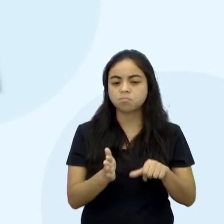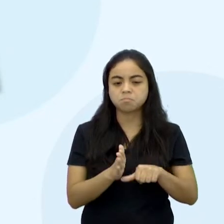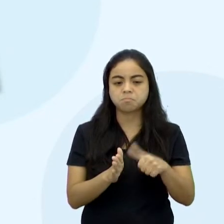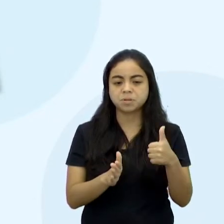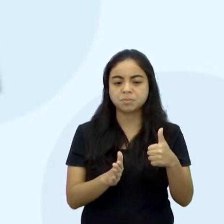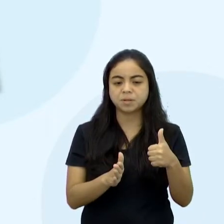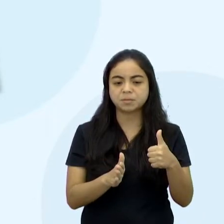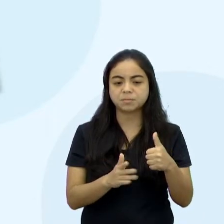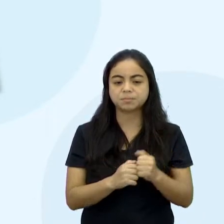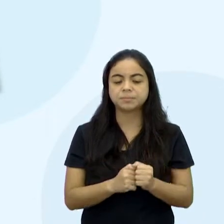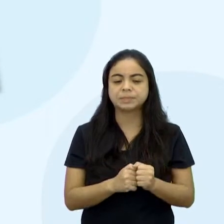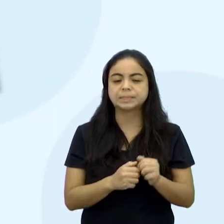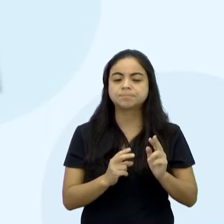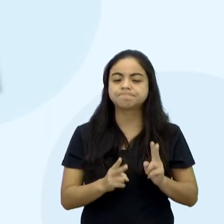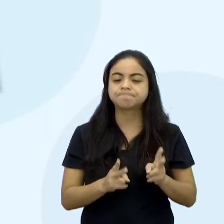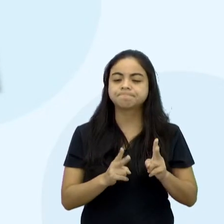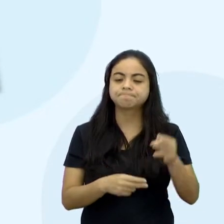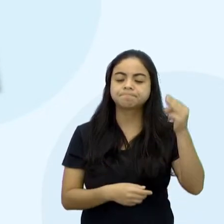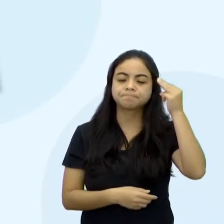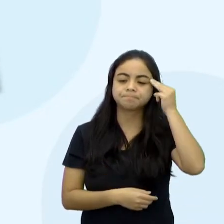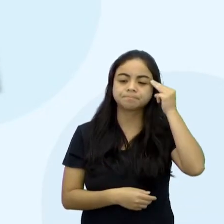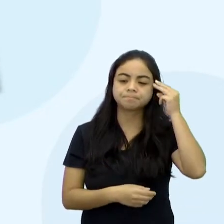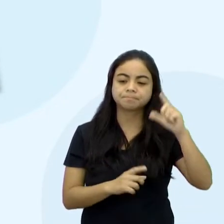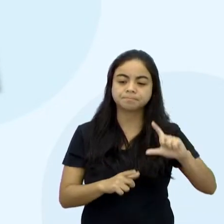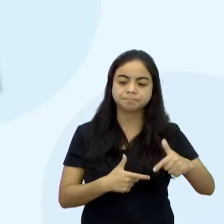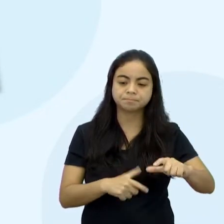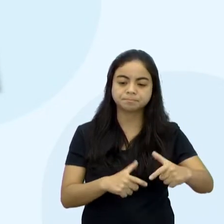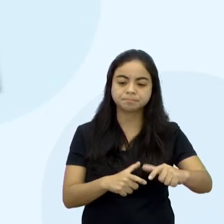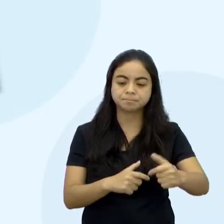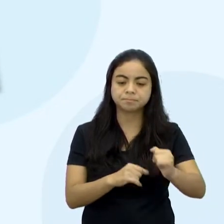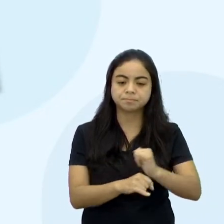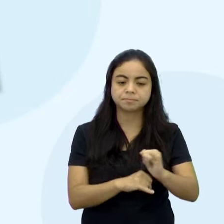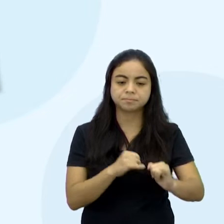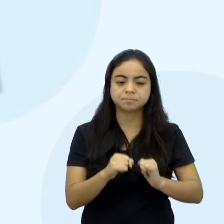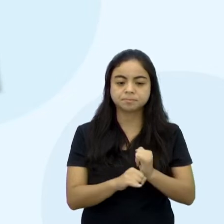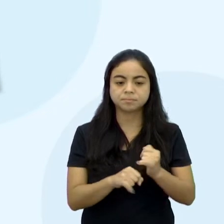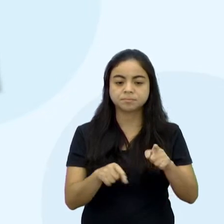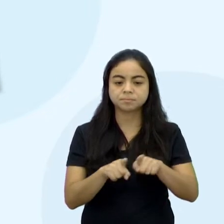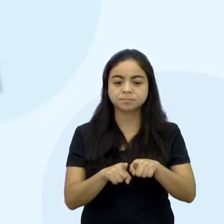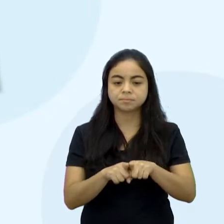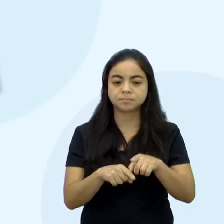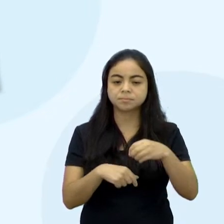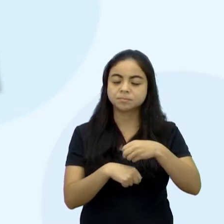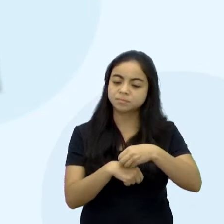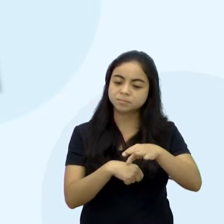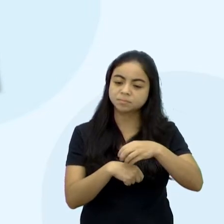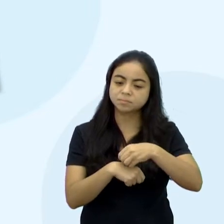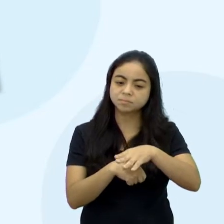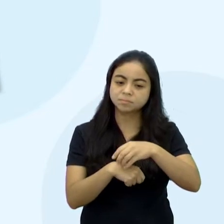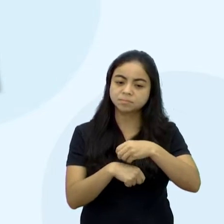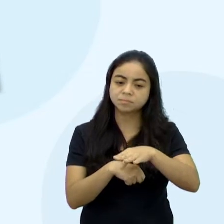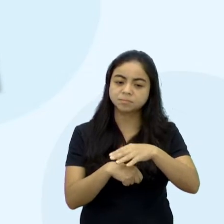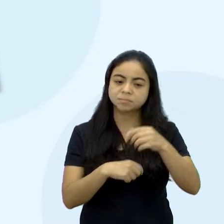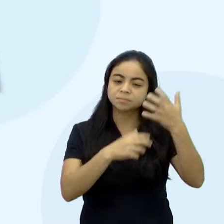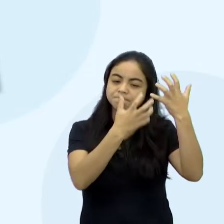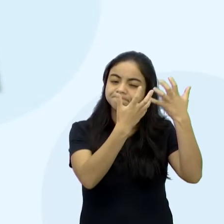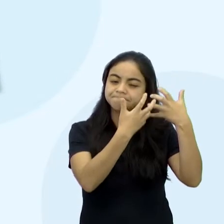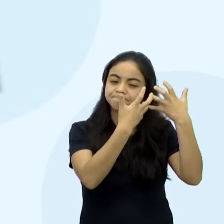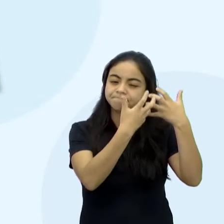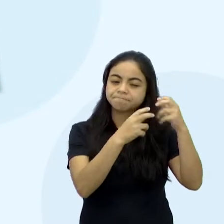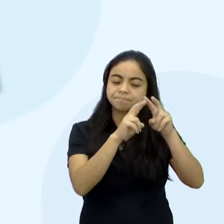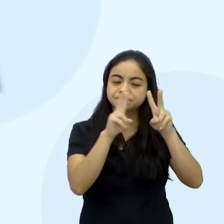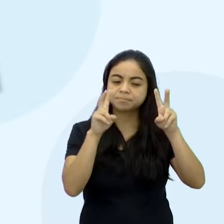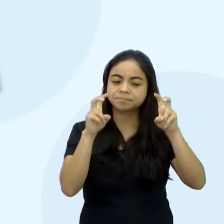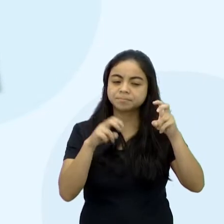evidente deles é o de preservar a memória dos memes e de internet, e ainda de sugerir que reflitamos com o maior cuidado